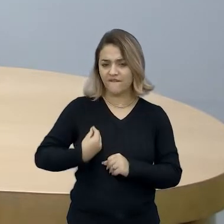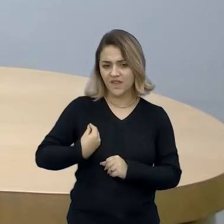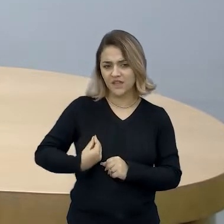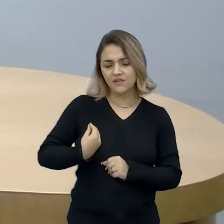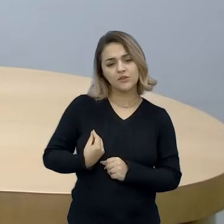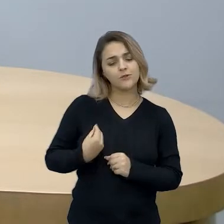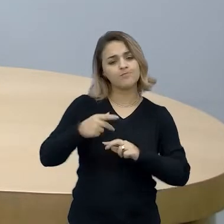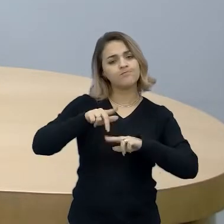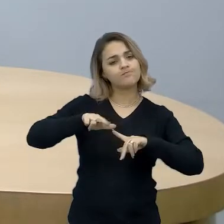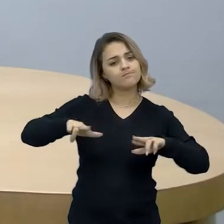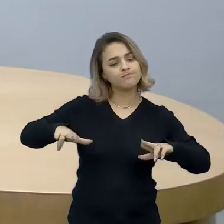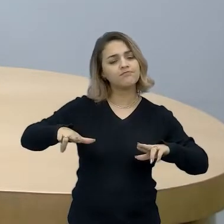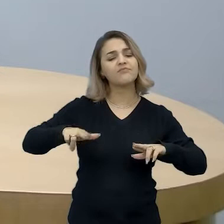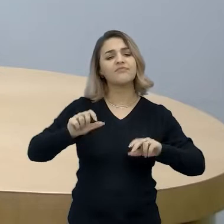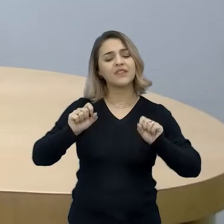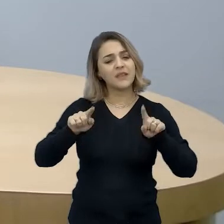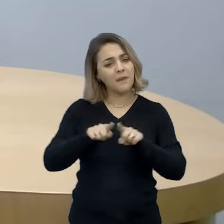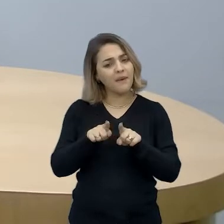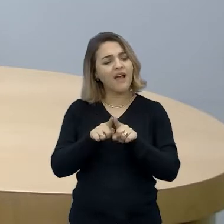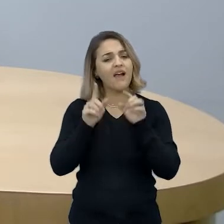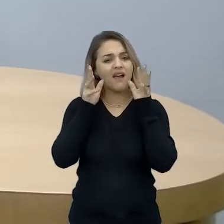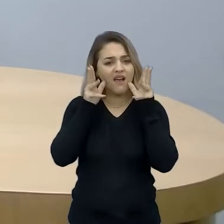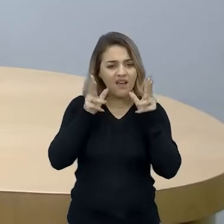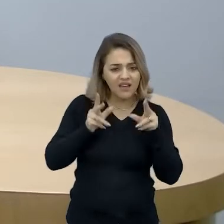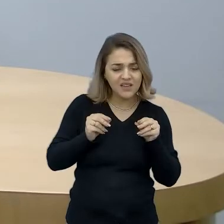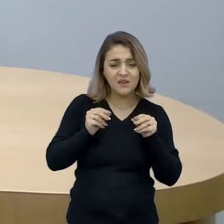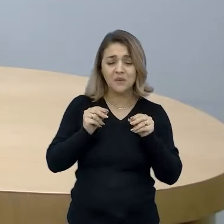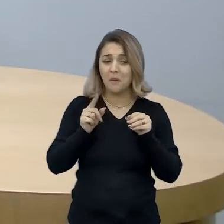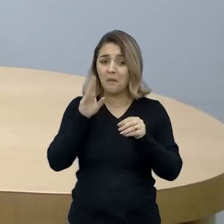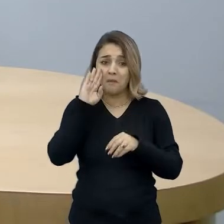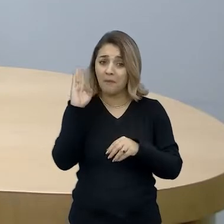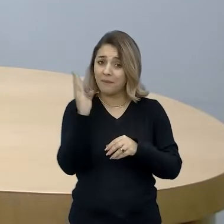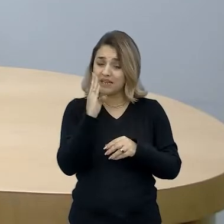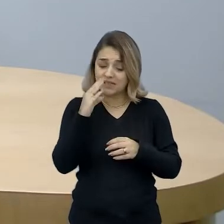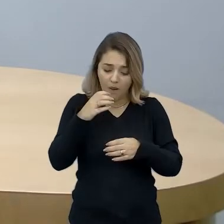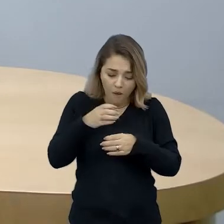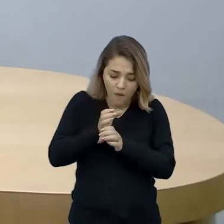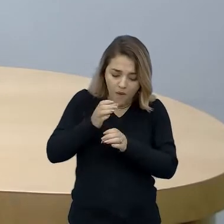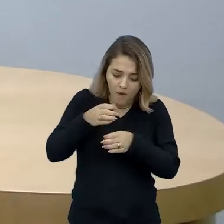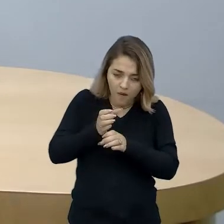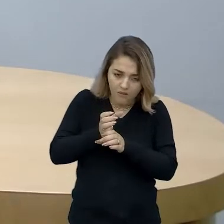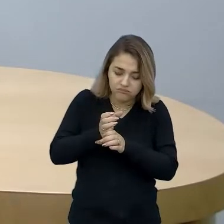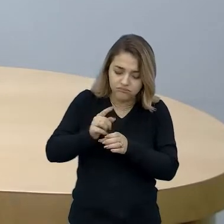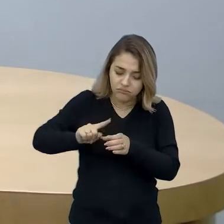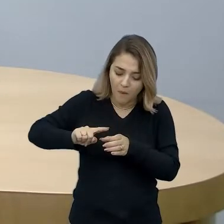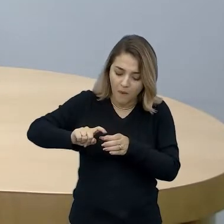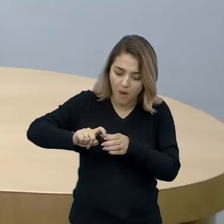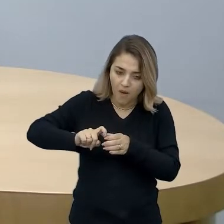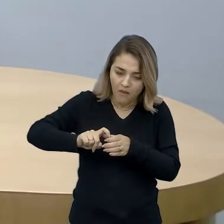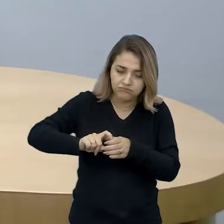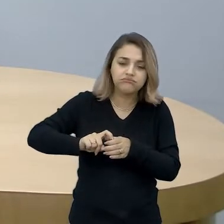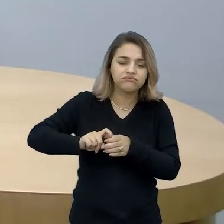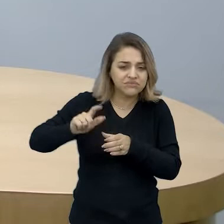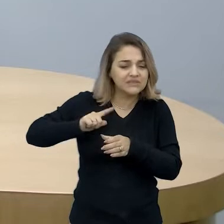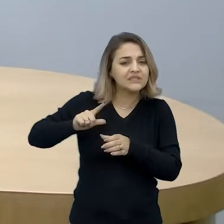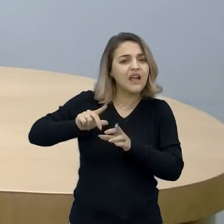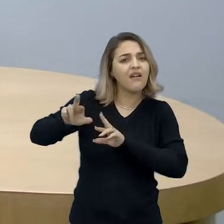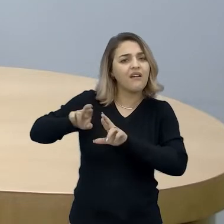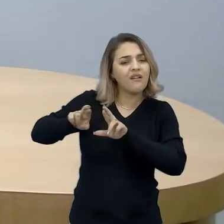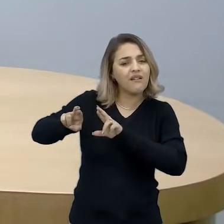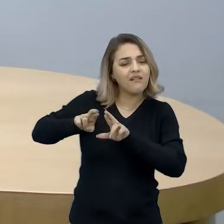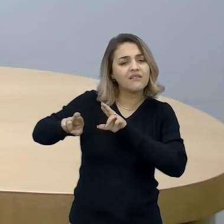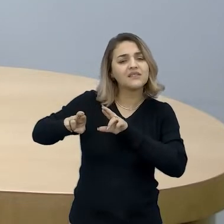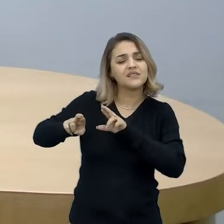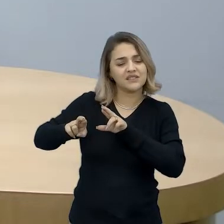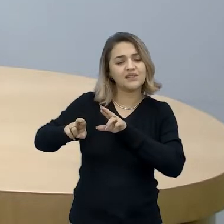também dos animais, né? Os animais principalmente microscópicos, que vivem, né, nessa relação aí, né, na formação